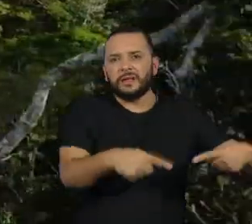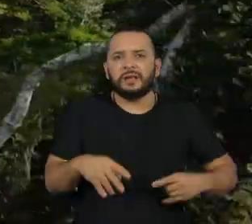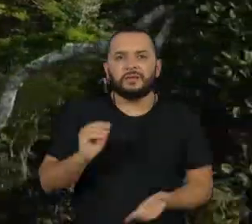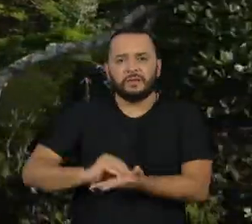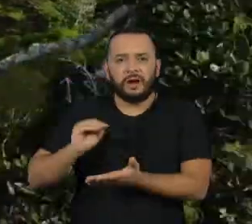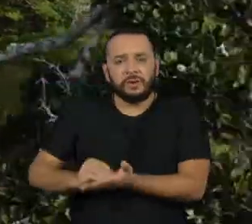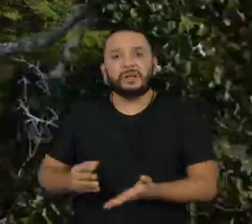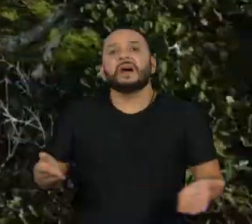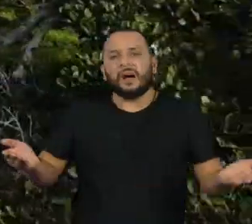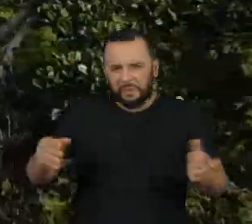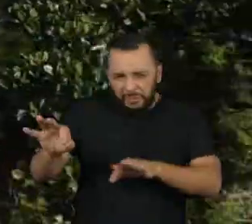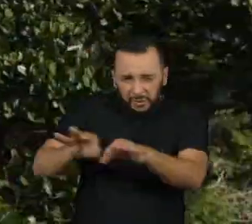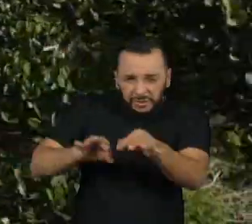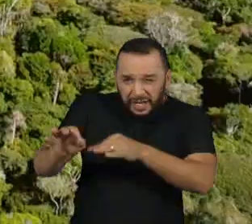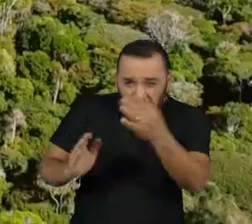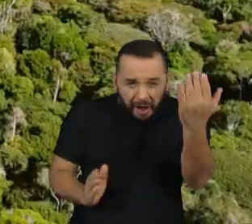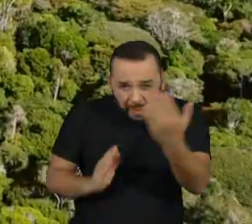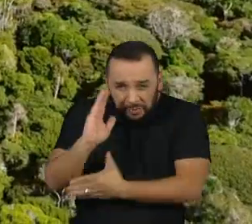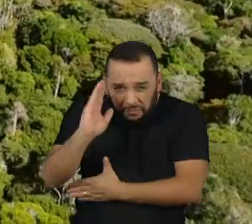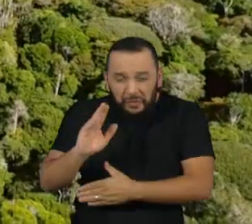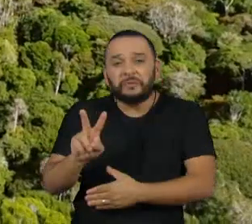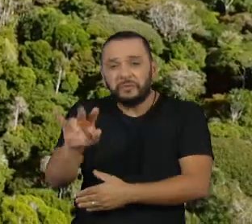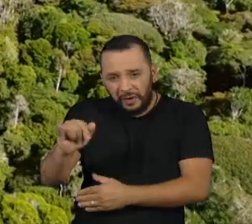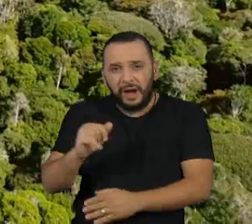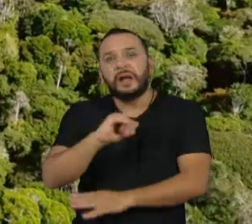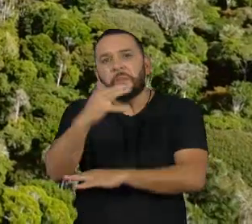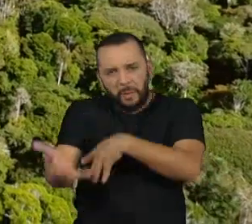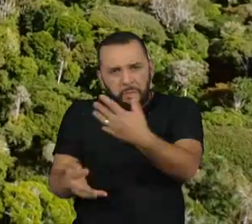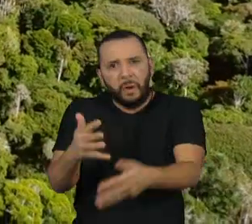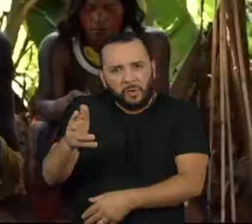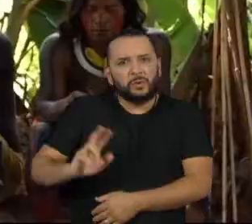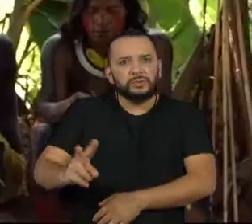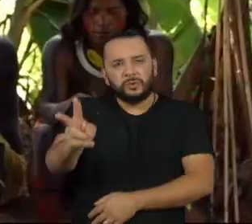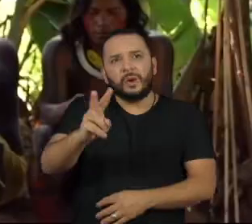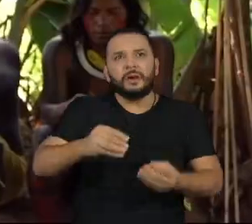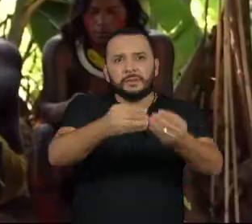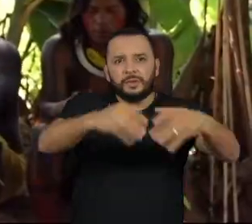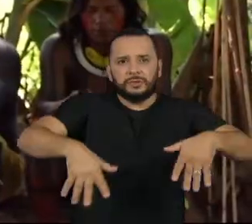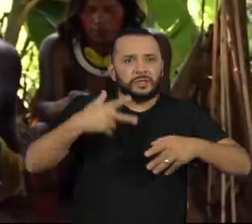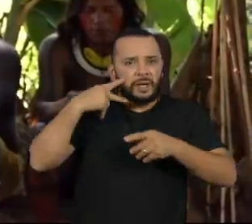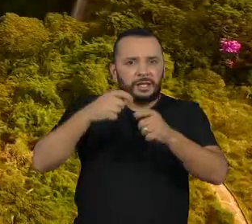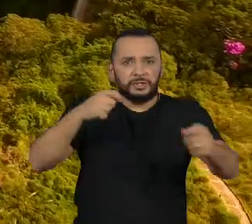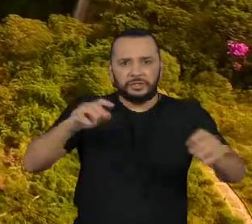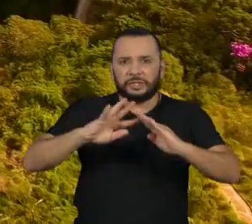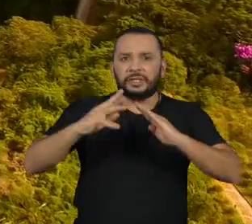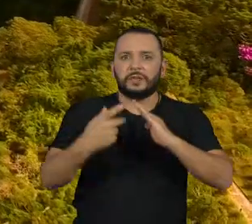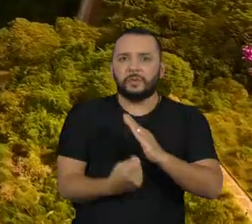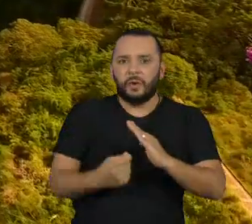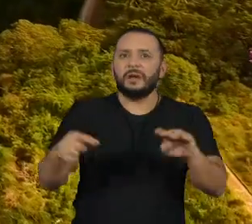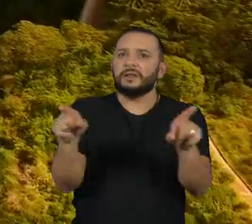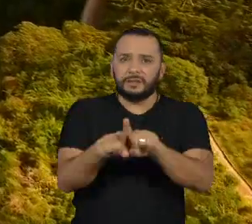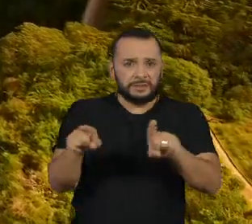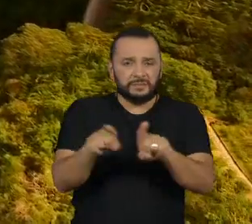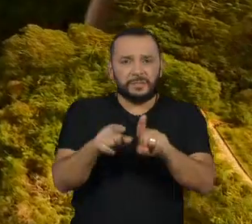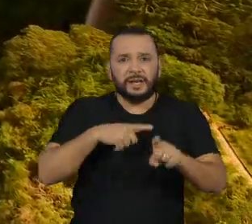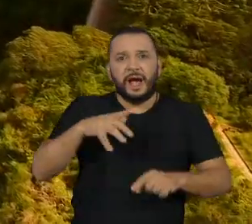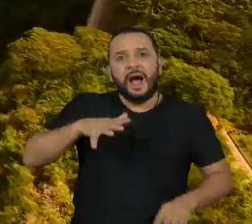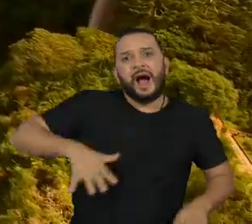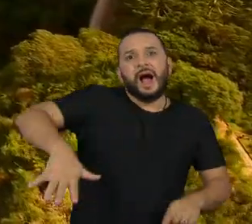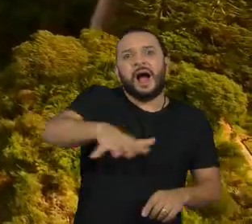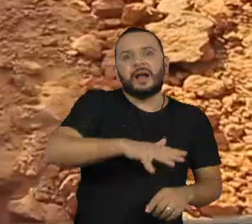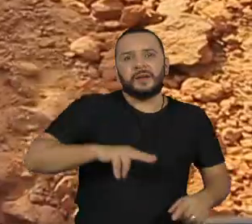a destruição das florestas e as ameaças aos povos indígenas, quilombolas e unidades de